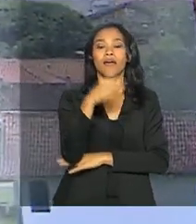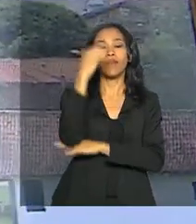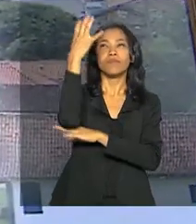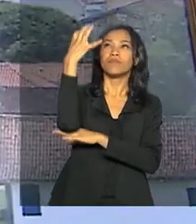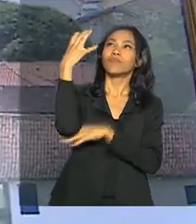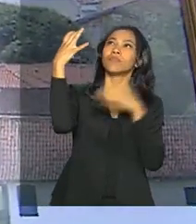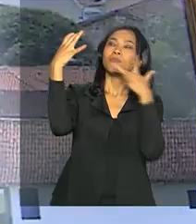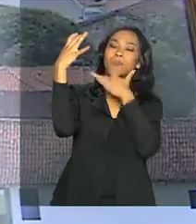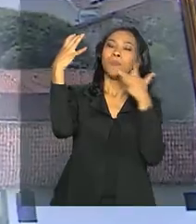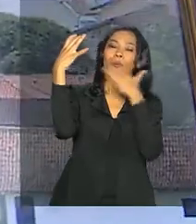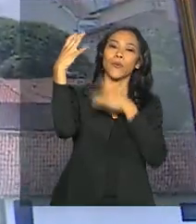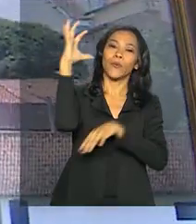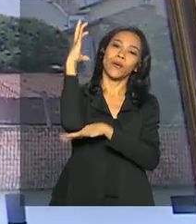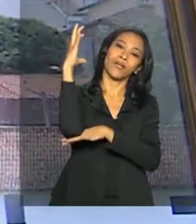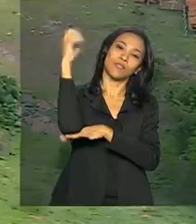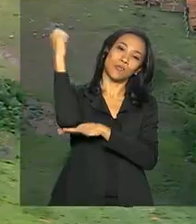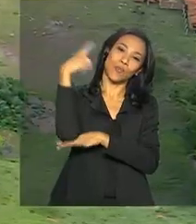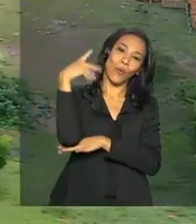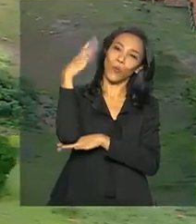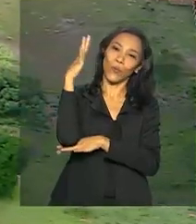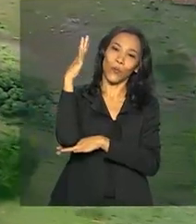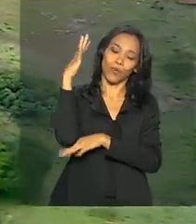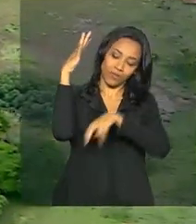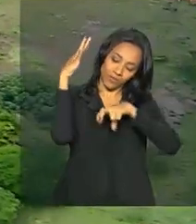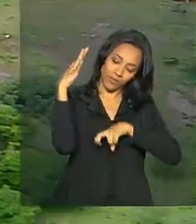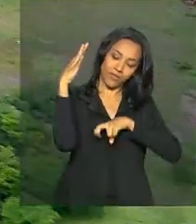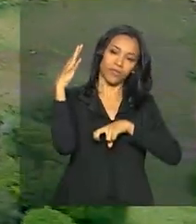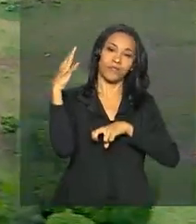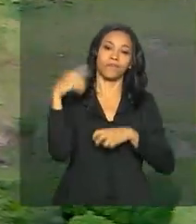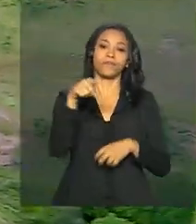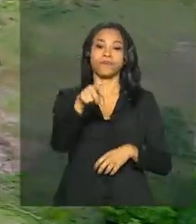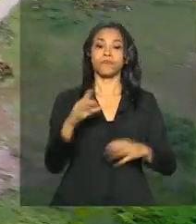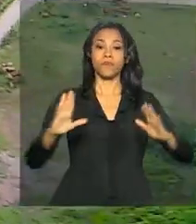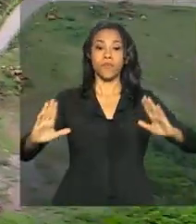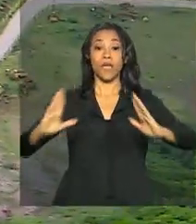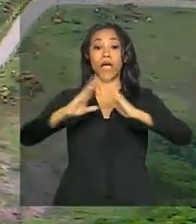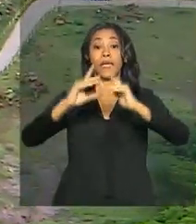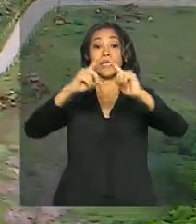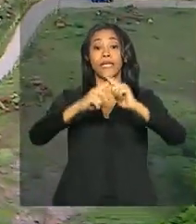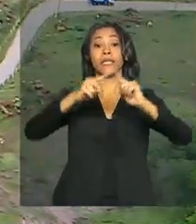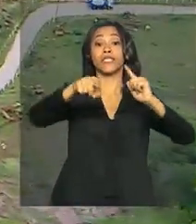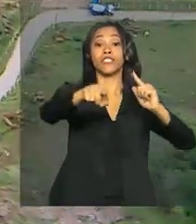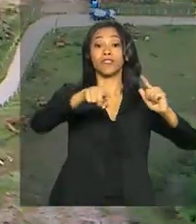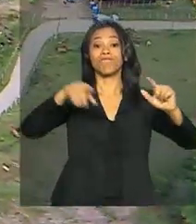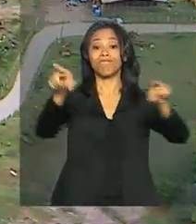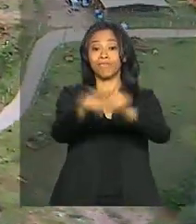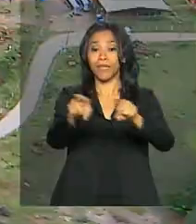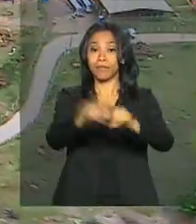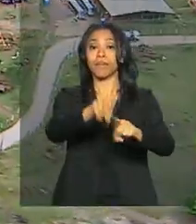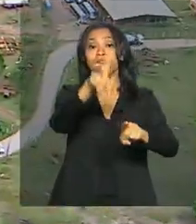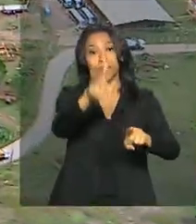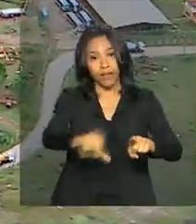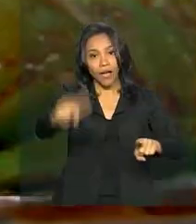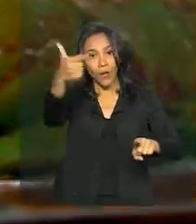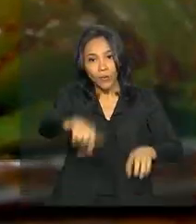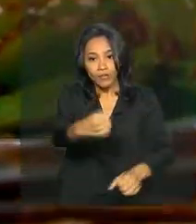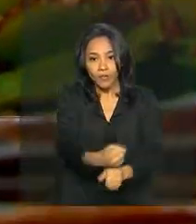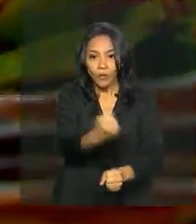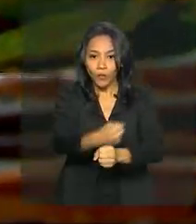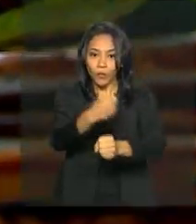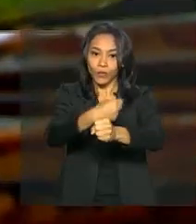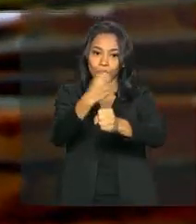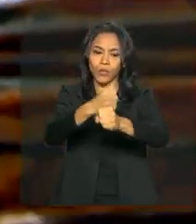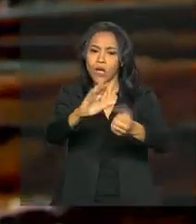sombra boa lá, já que ela já tinha uma altura enorme. A igreja que fazia parte da vida em Bento Rodrigues também vai ser reconstruída. E